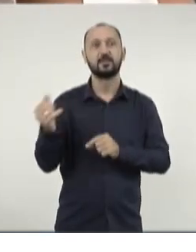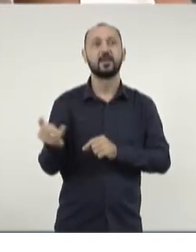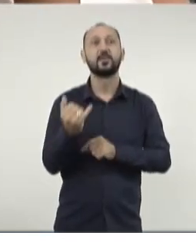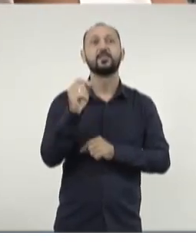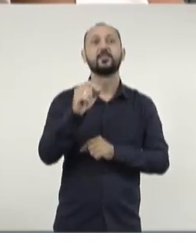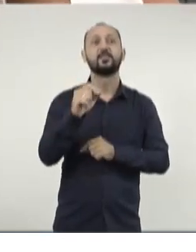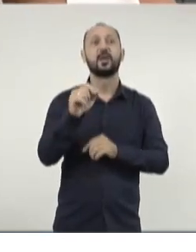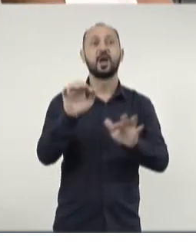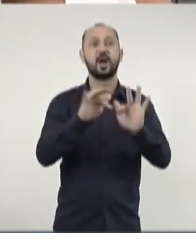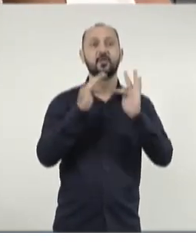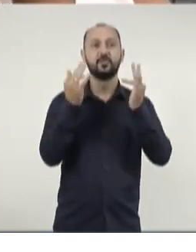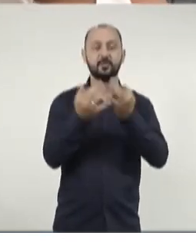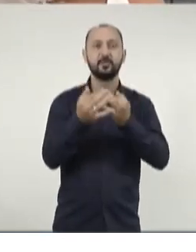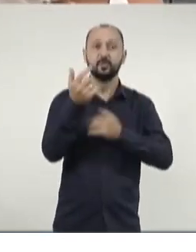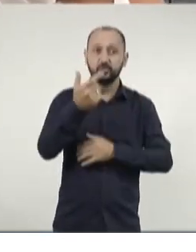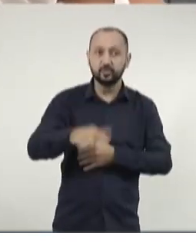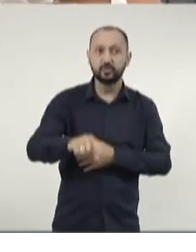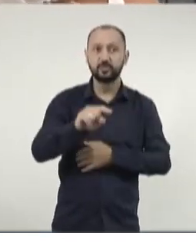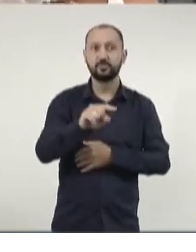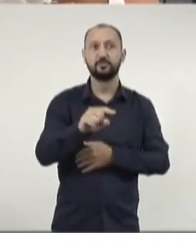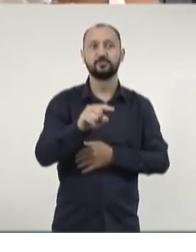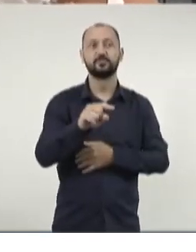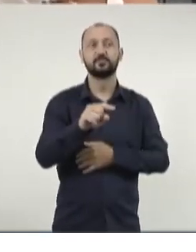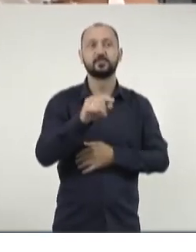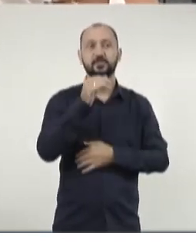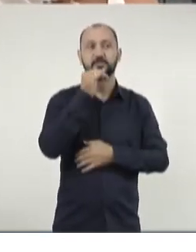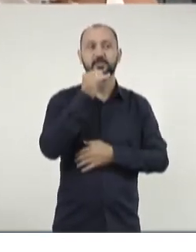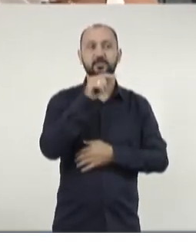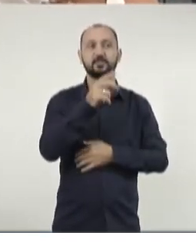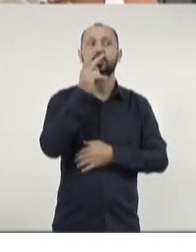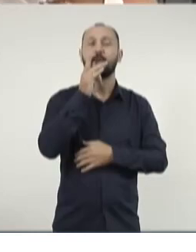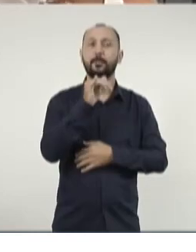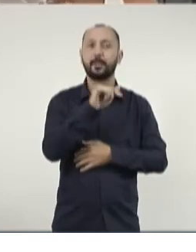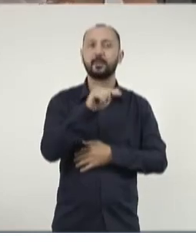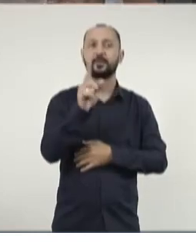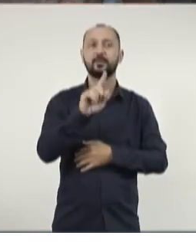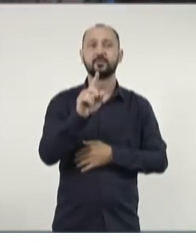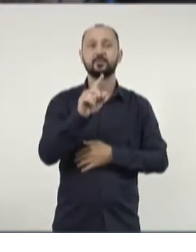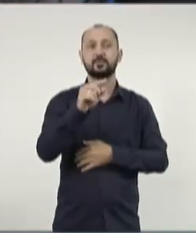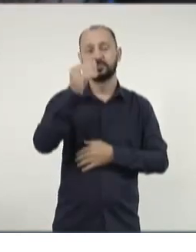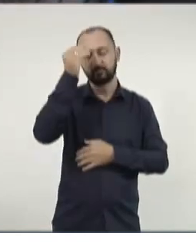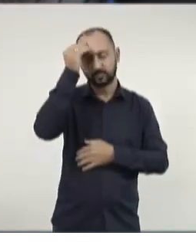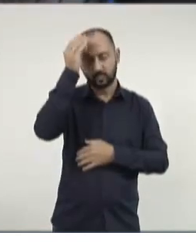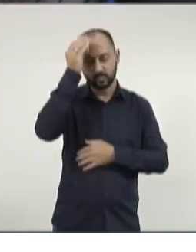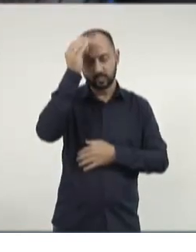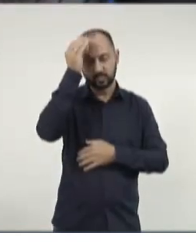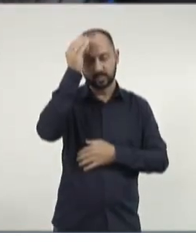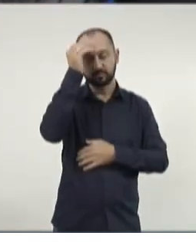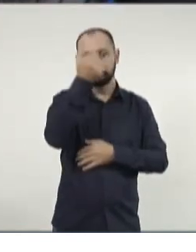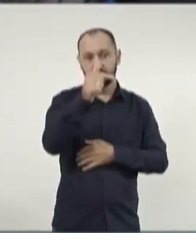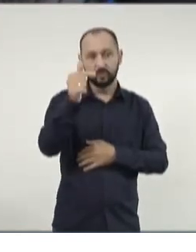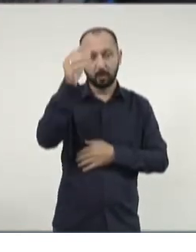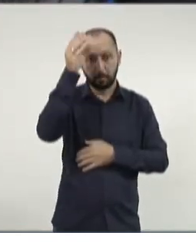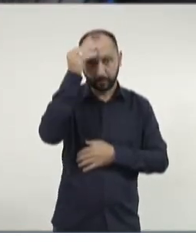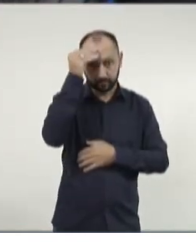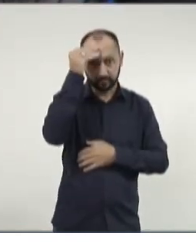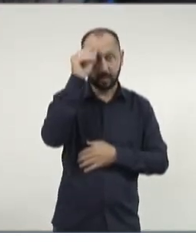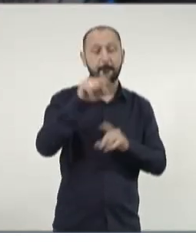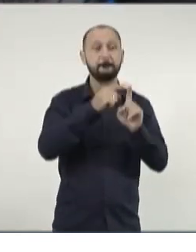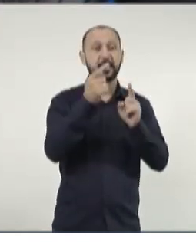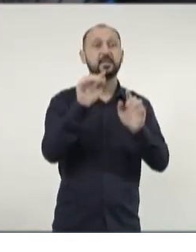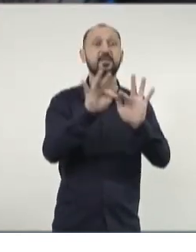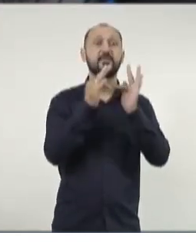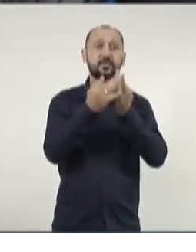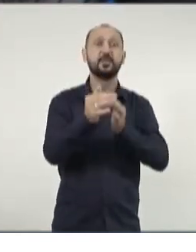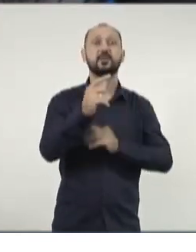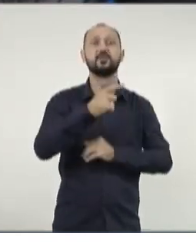importante, porque a família, volto a dizer, no caso, o seu pai já não estava em consciência, mas a família toda estava.